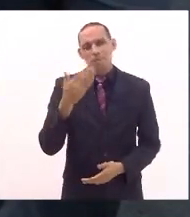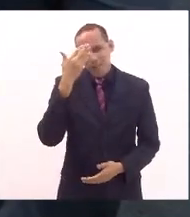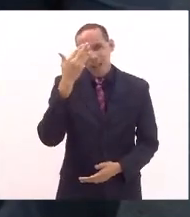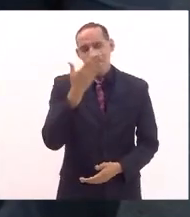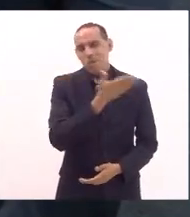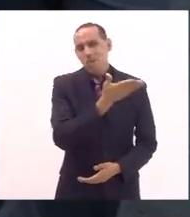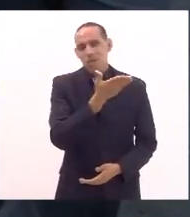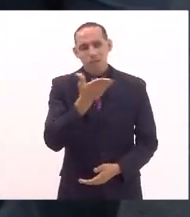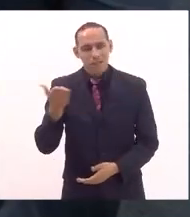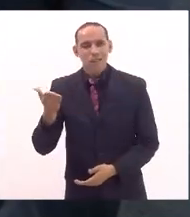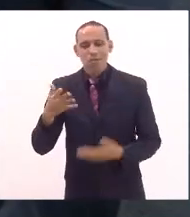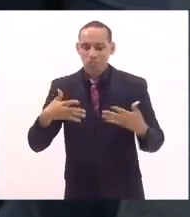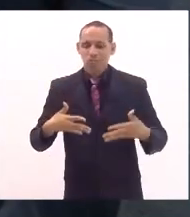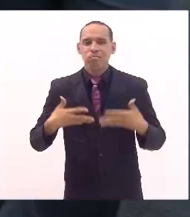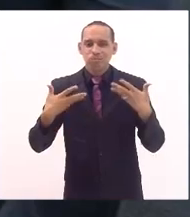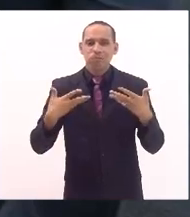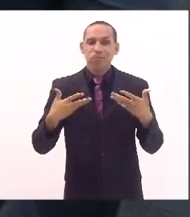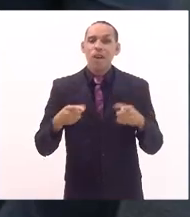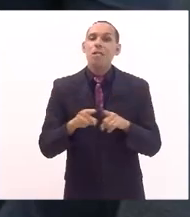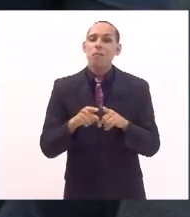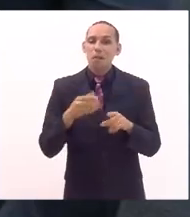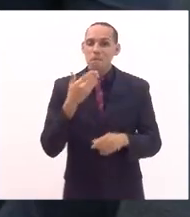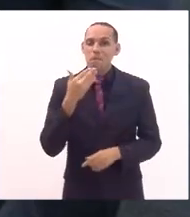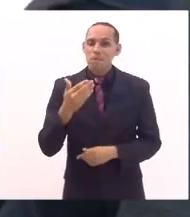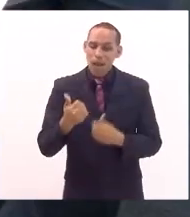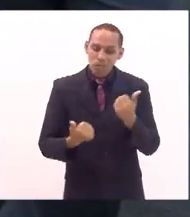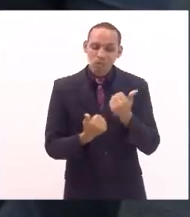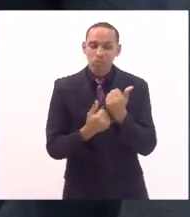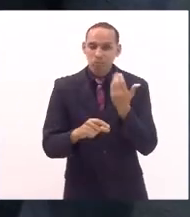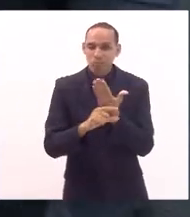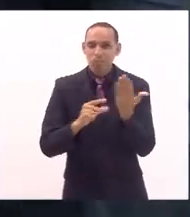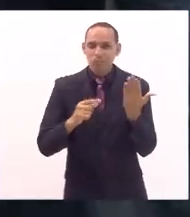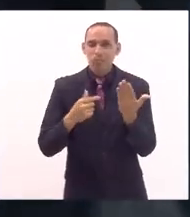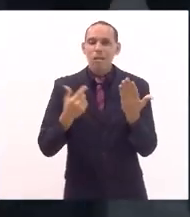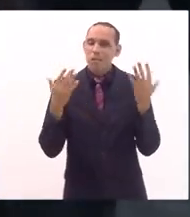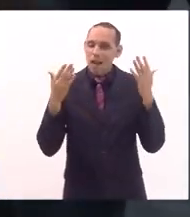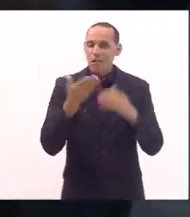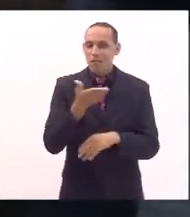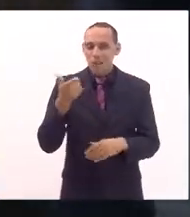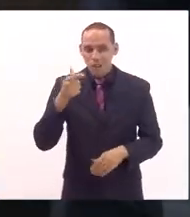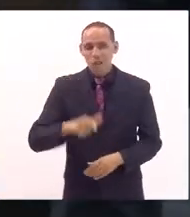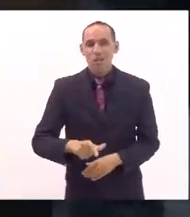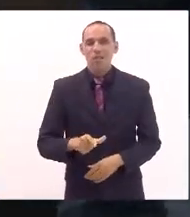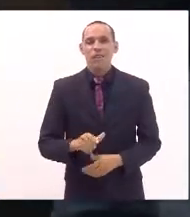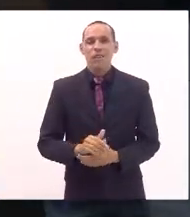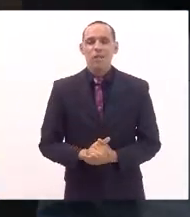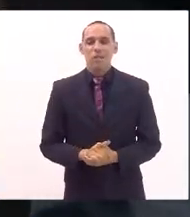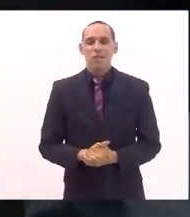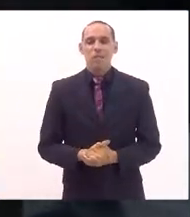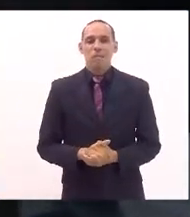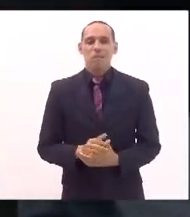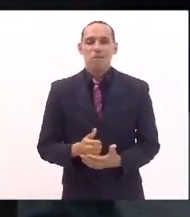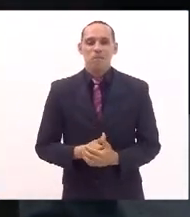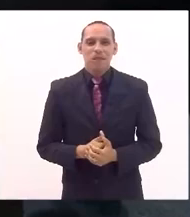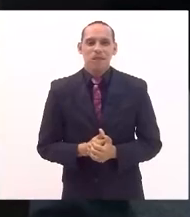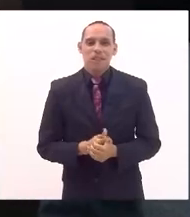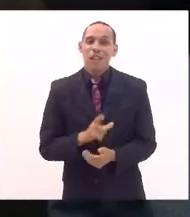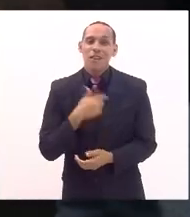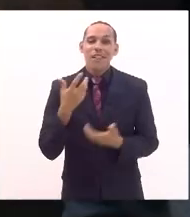vocês por essa Oi e pedir essa coautoria e parabenizar os mais uma vez a gente deve